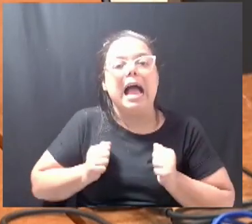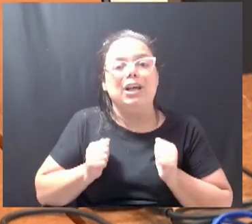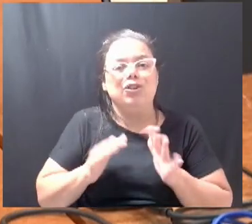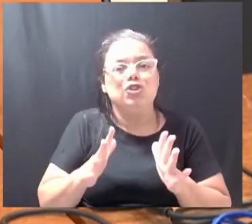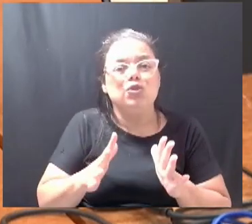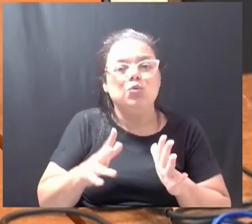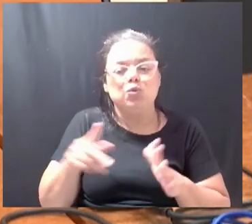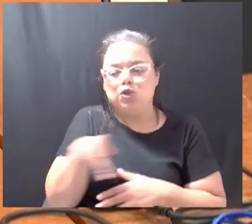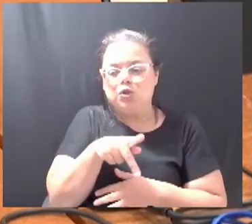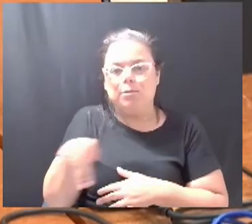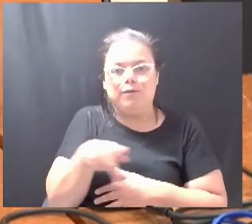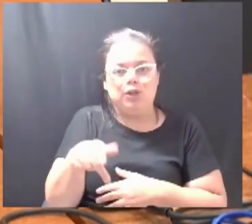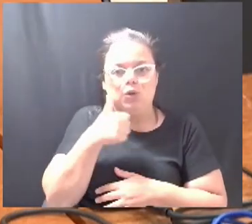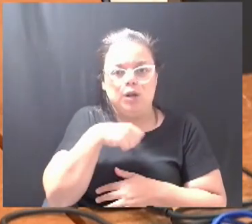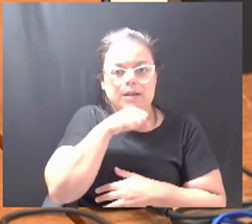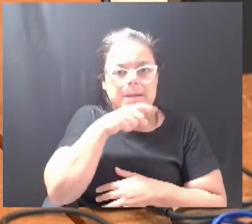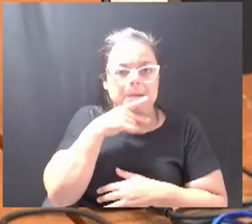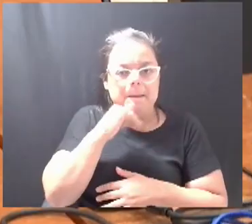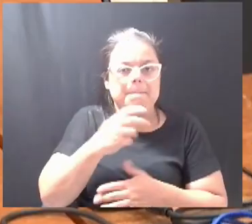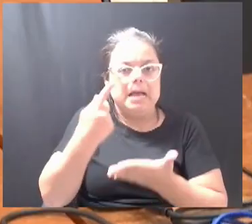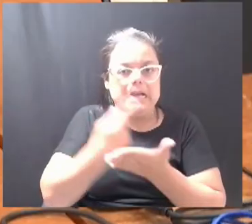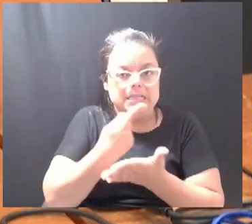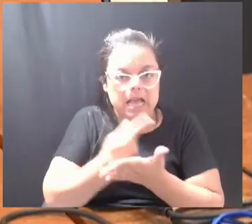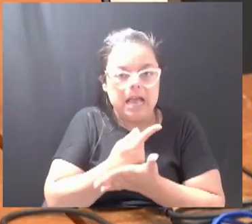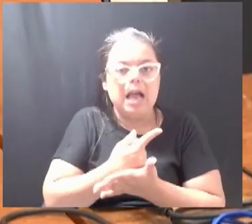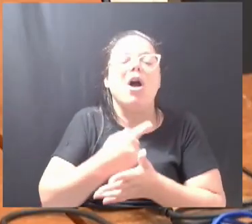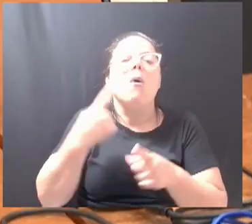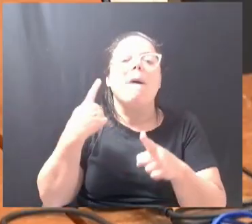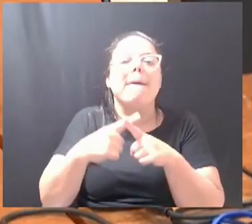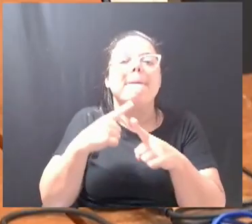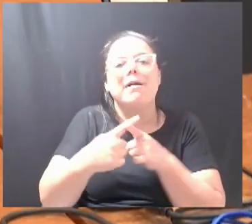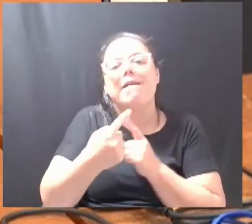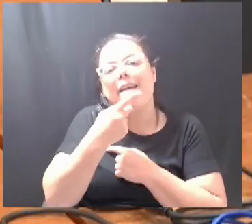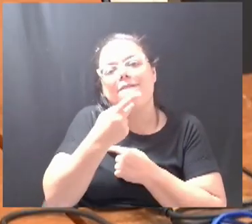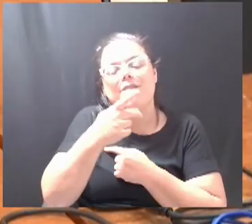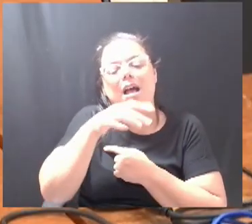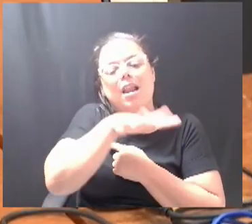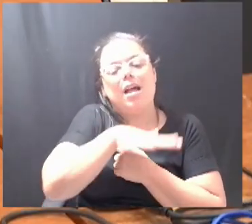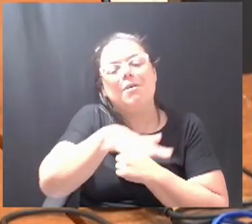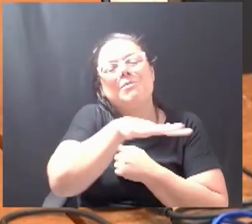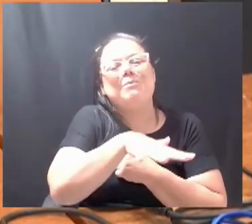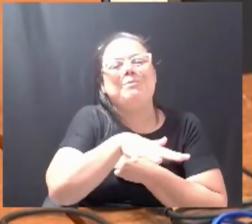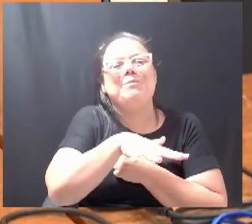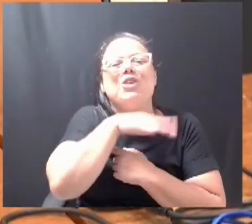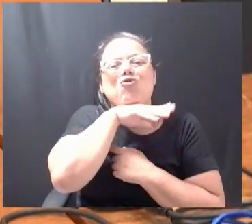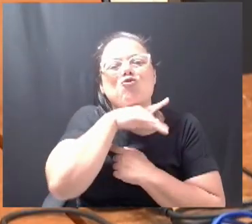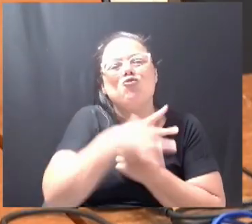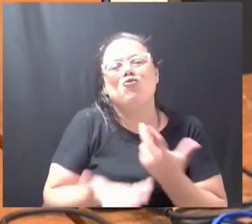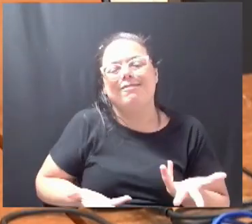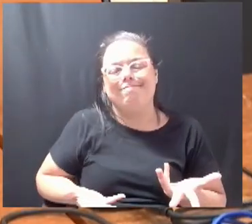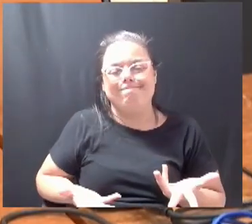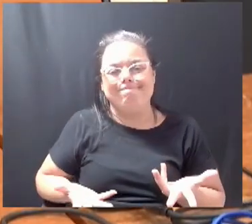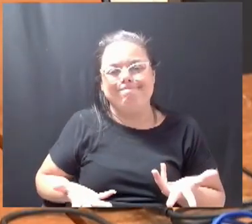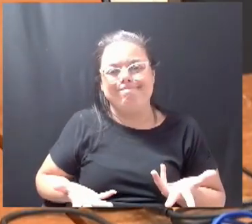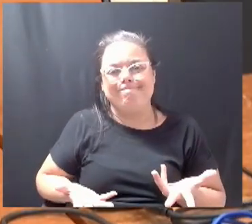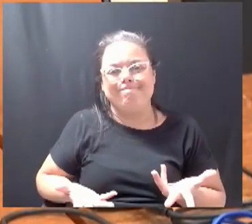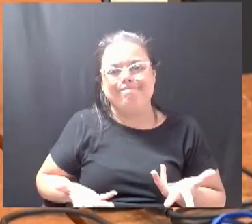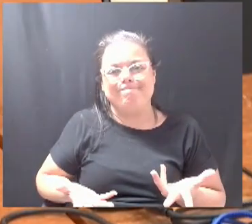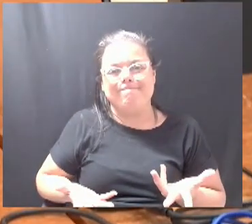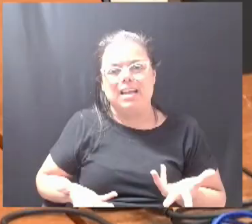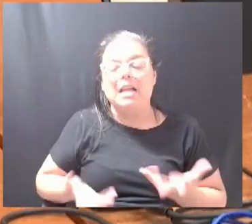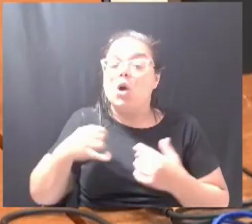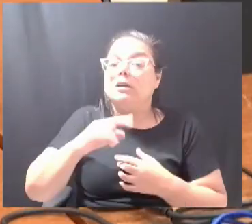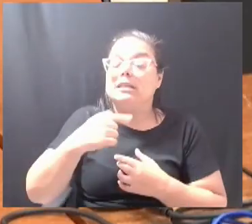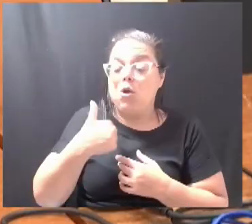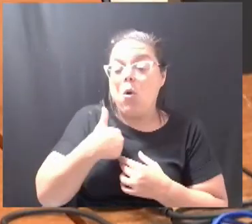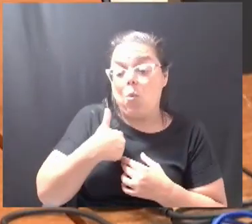pais também formam um ambiente desfavorável que agrava. Tá? Então, se eu tiver um ambiente